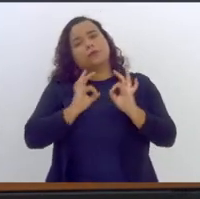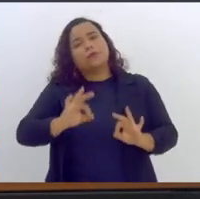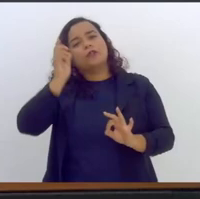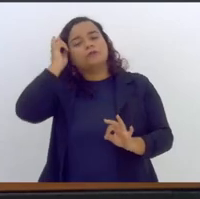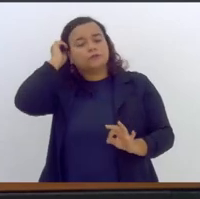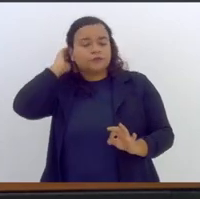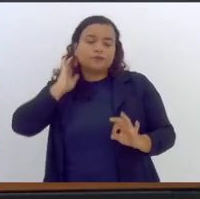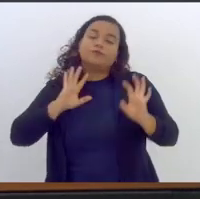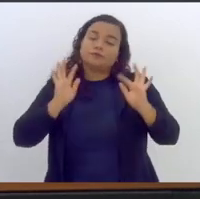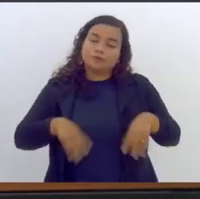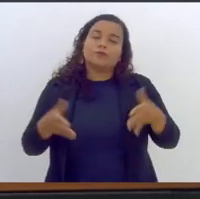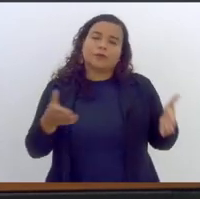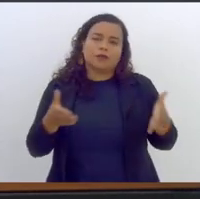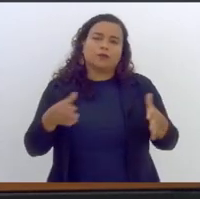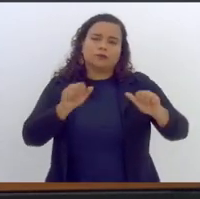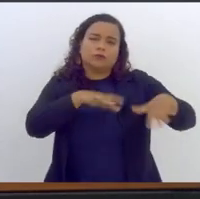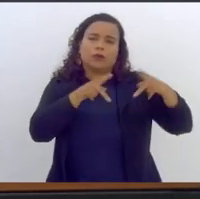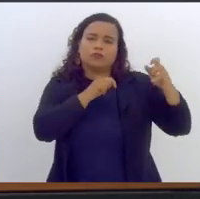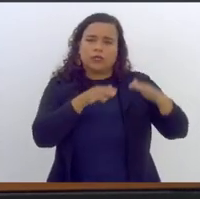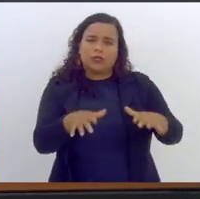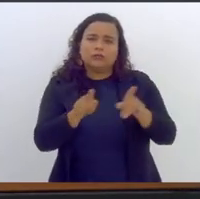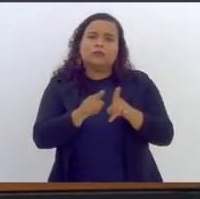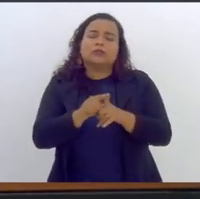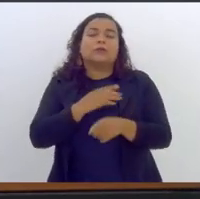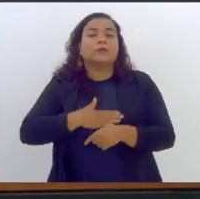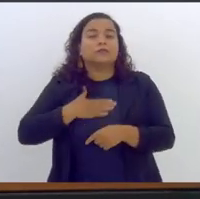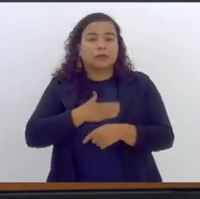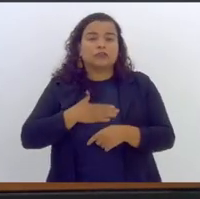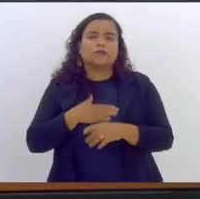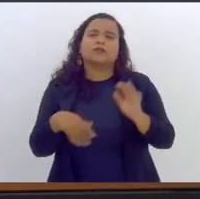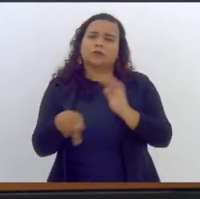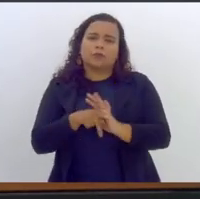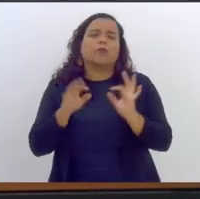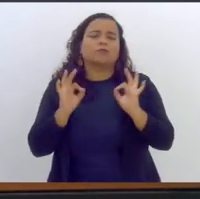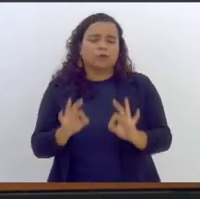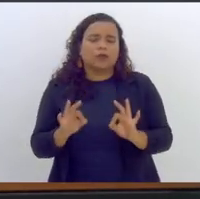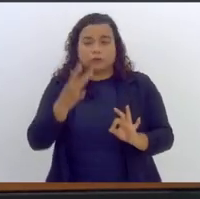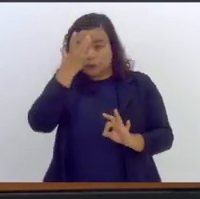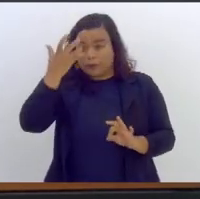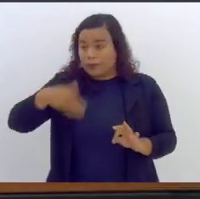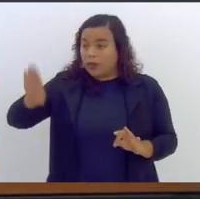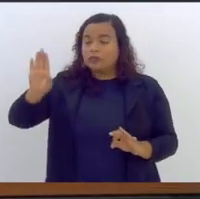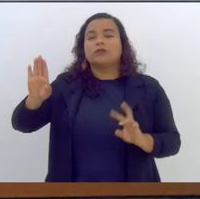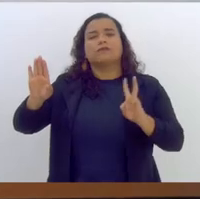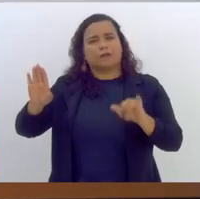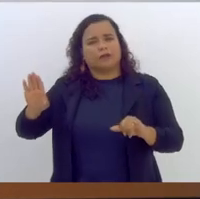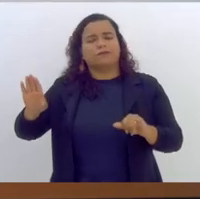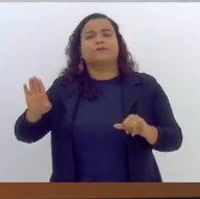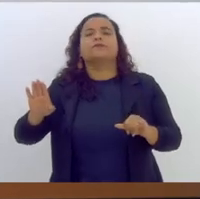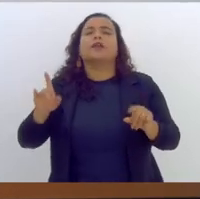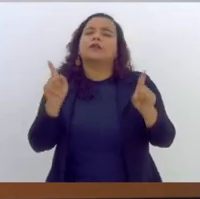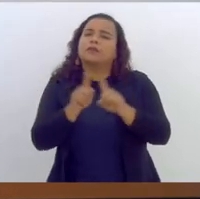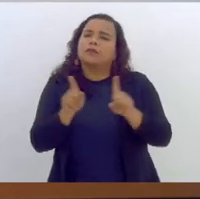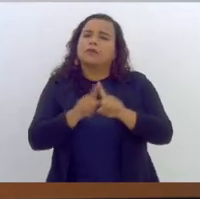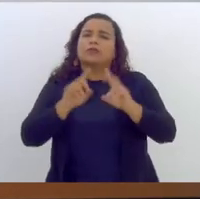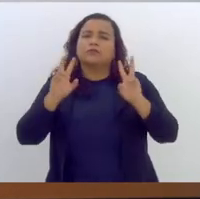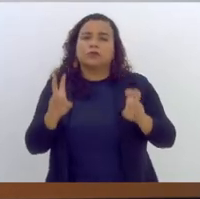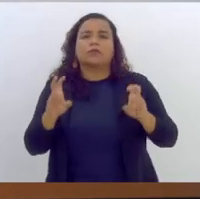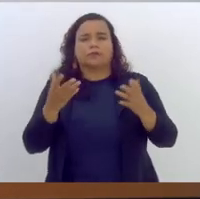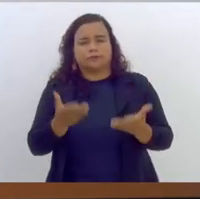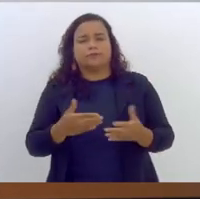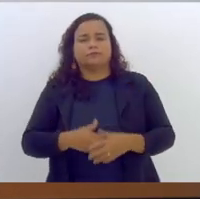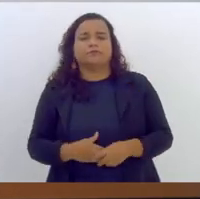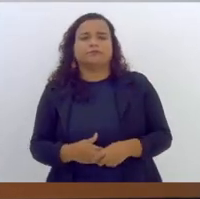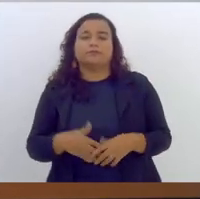esse período de de audiências públicas e de satisfação mesmo aos candidatos né em relação a esse tema